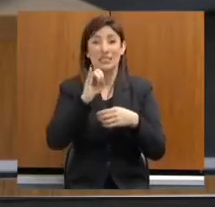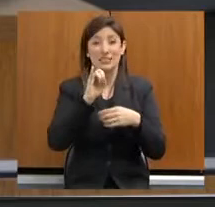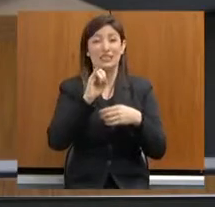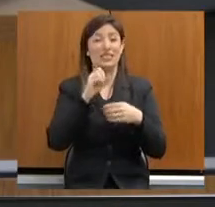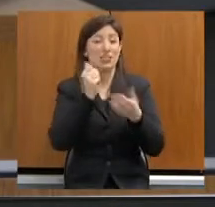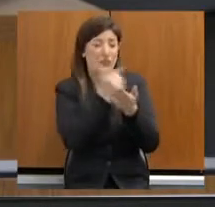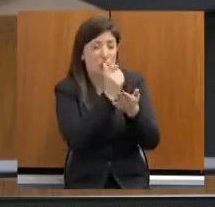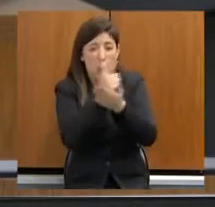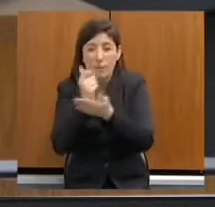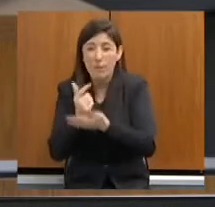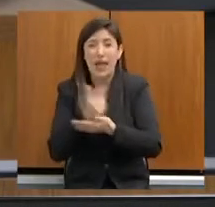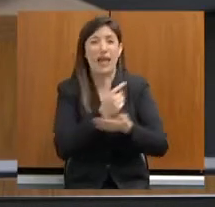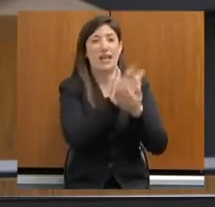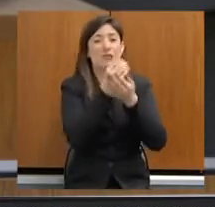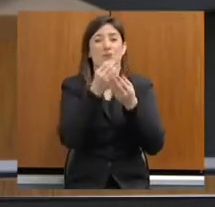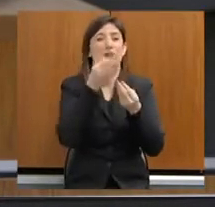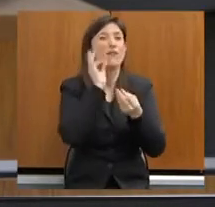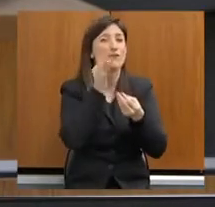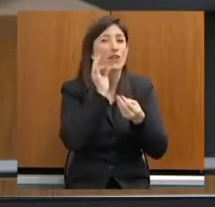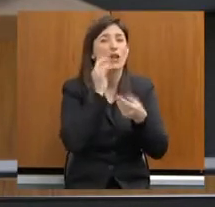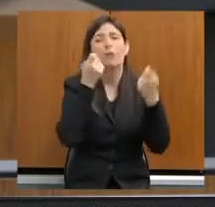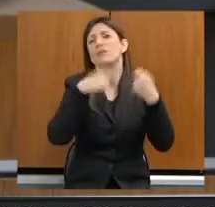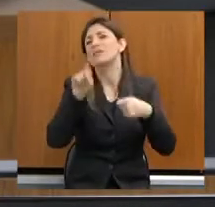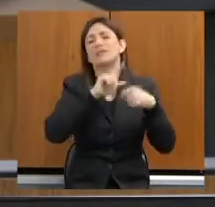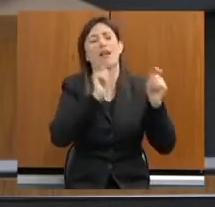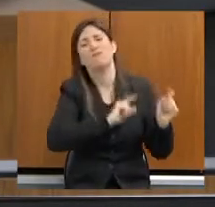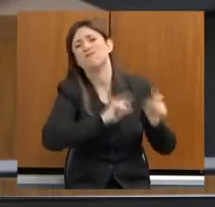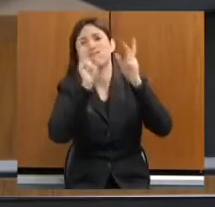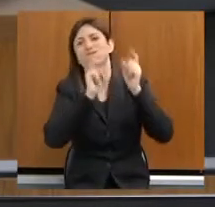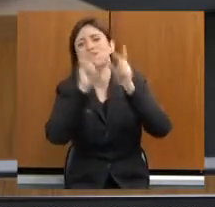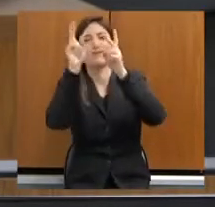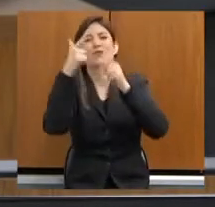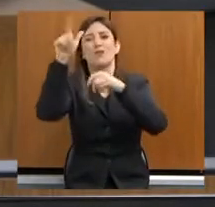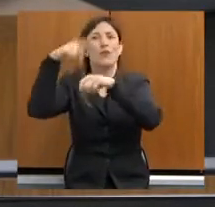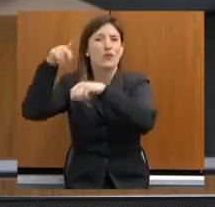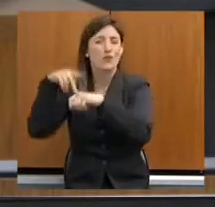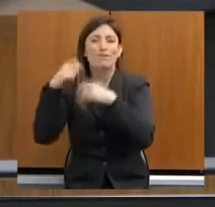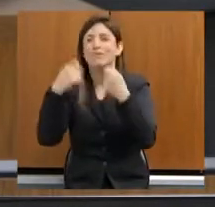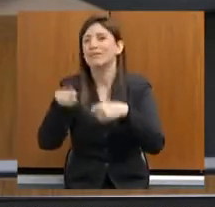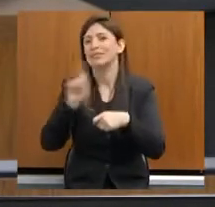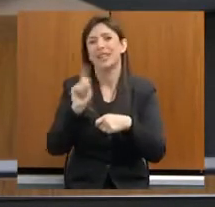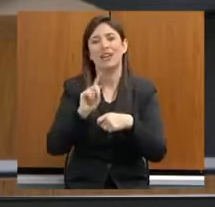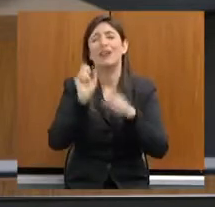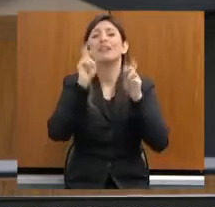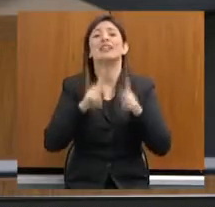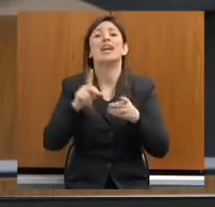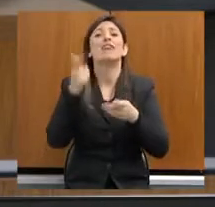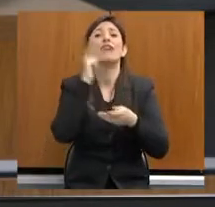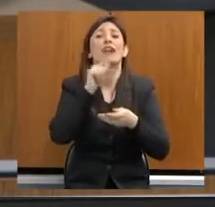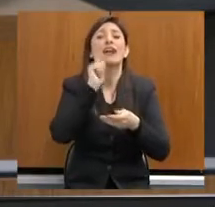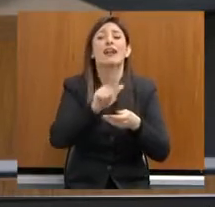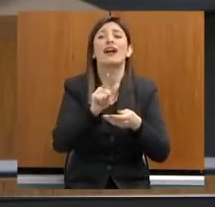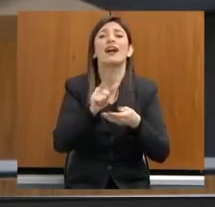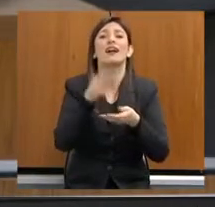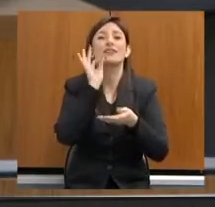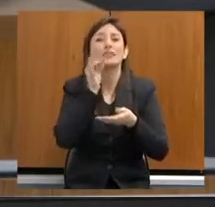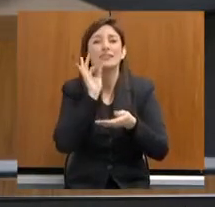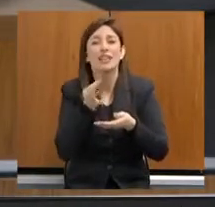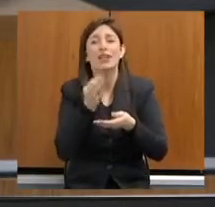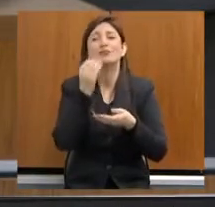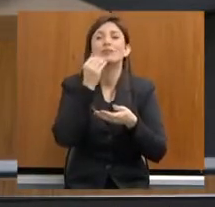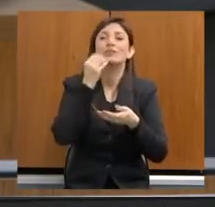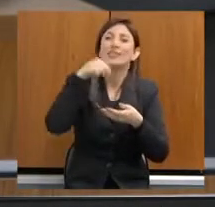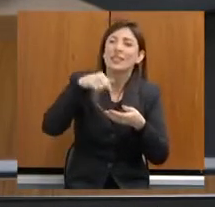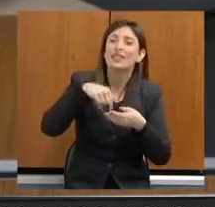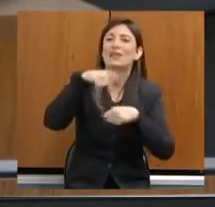lá fora estaria guardado em agora e o governo e quem ganha de prova pode país e aprender café comprar